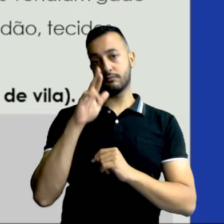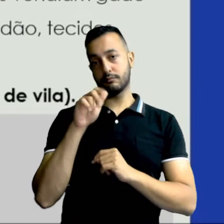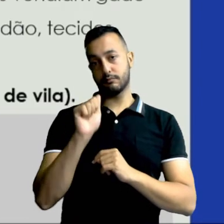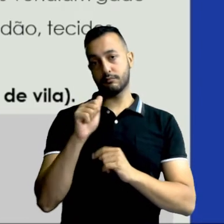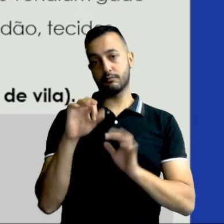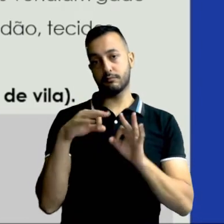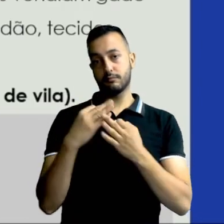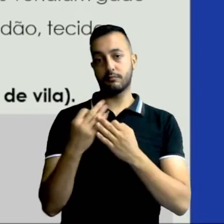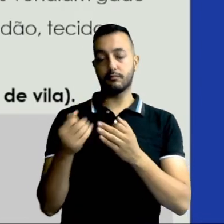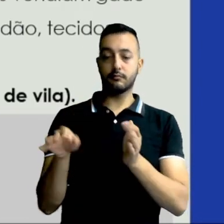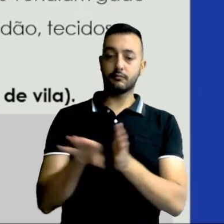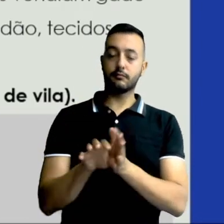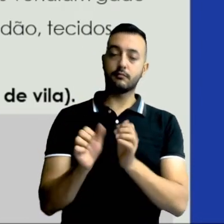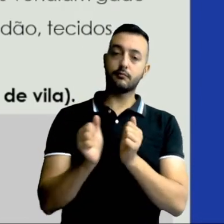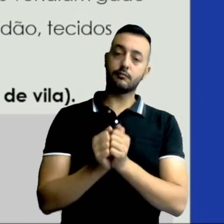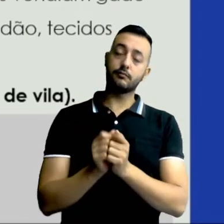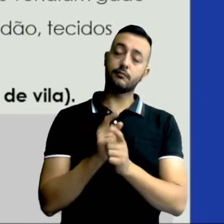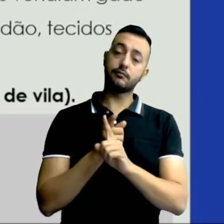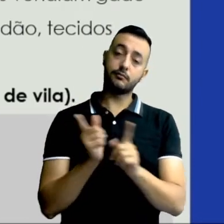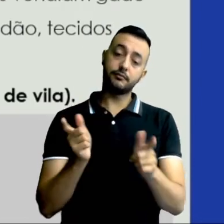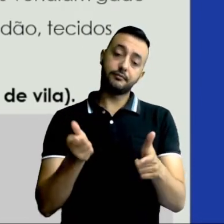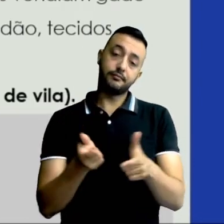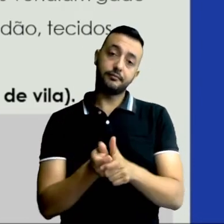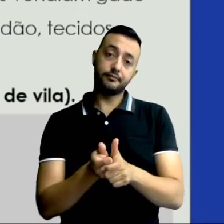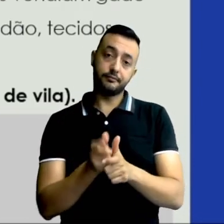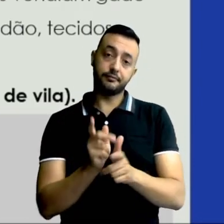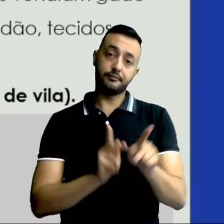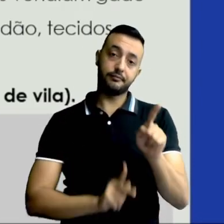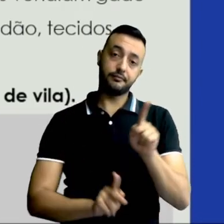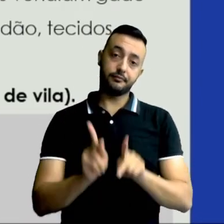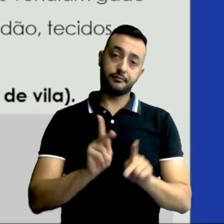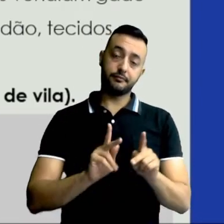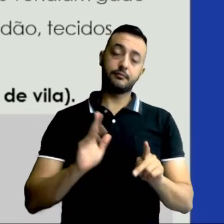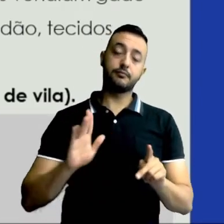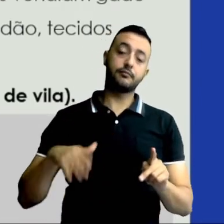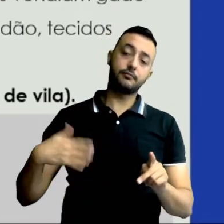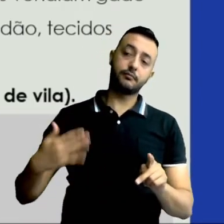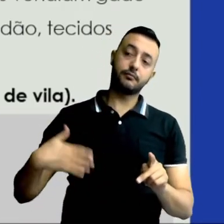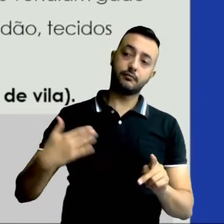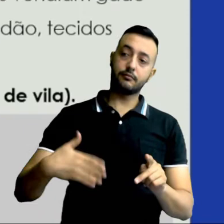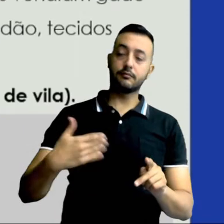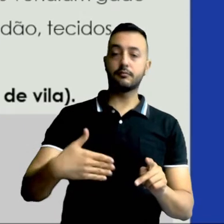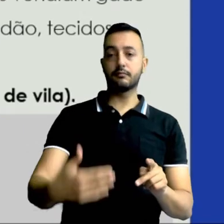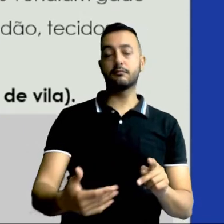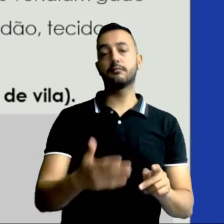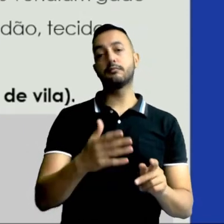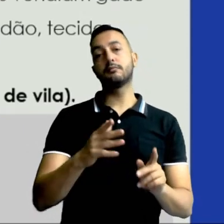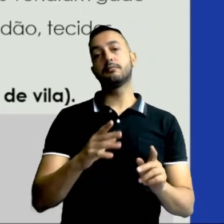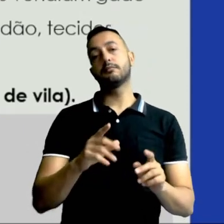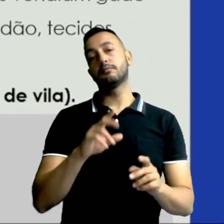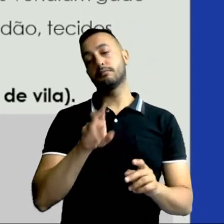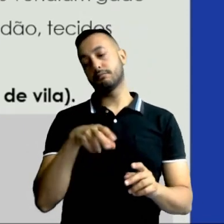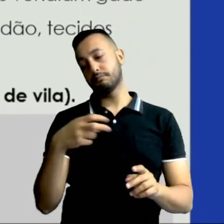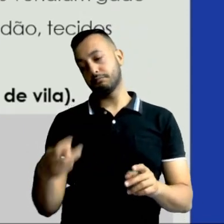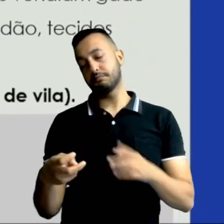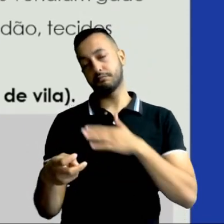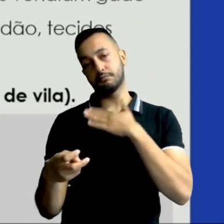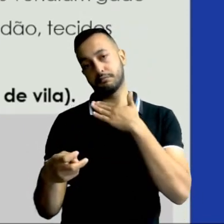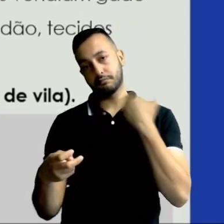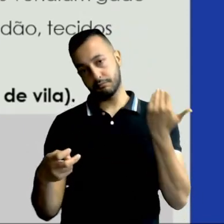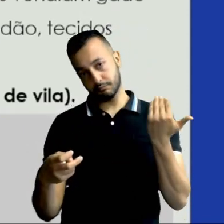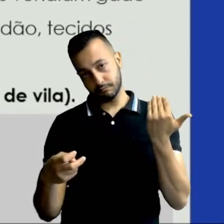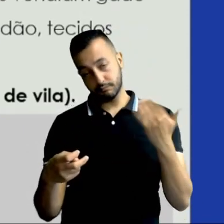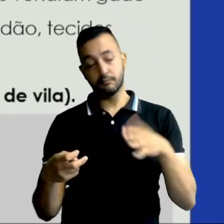familiares mesmo sendo ainda um pequeno povoado tá com o passar dos anos e tendo já morri do seu fundador o